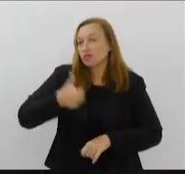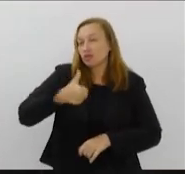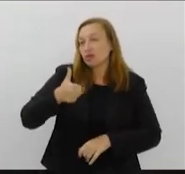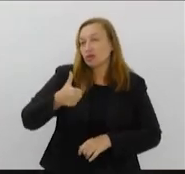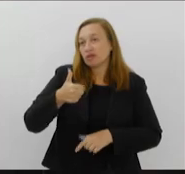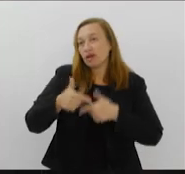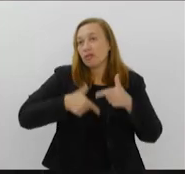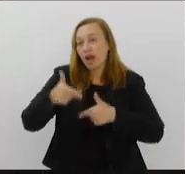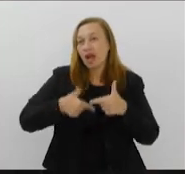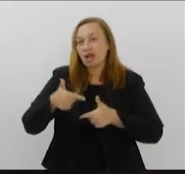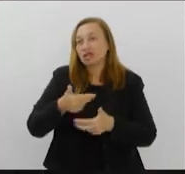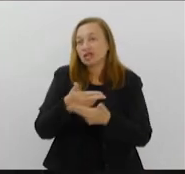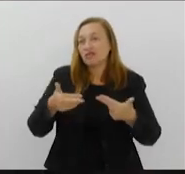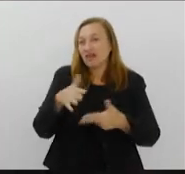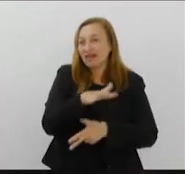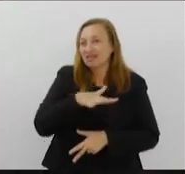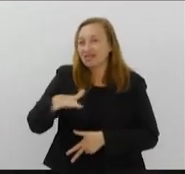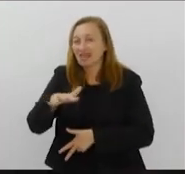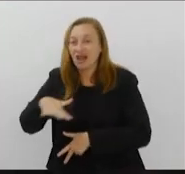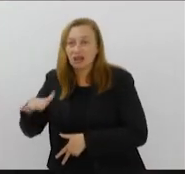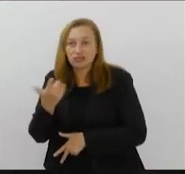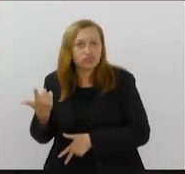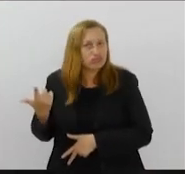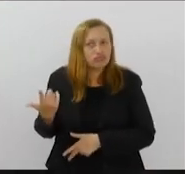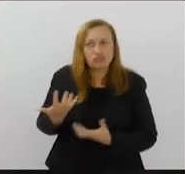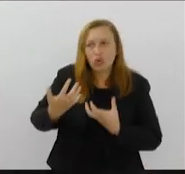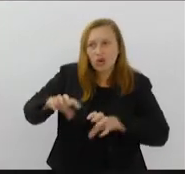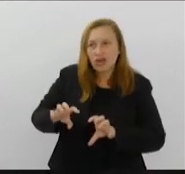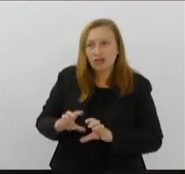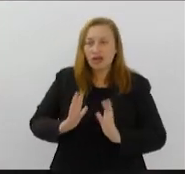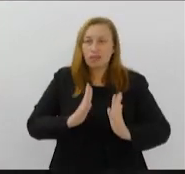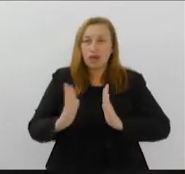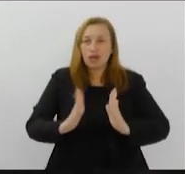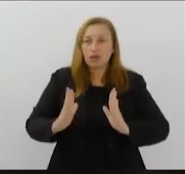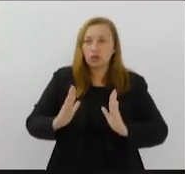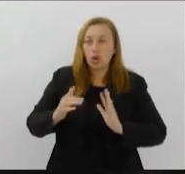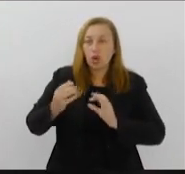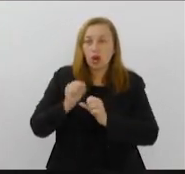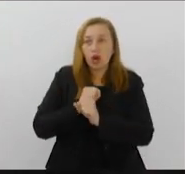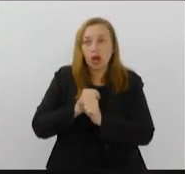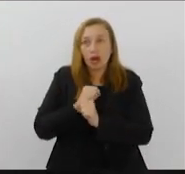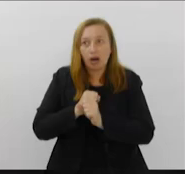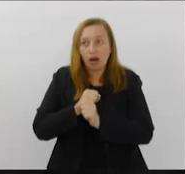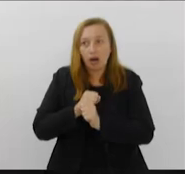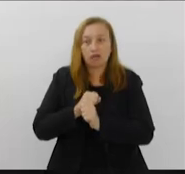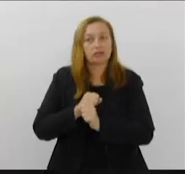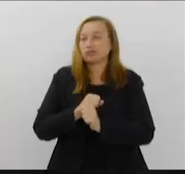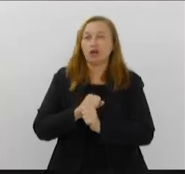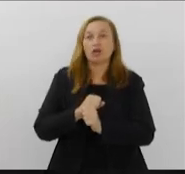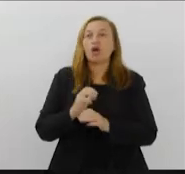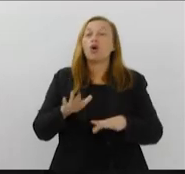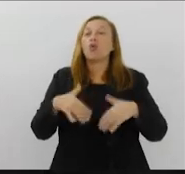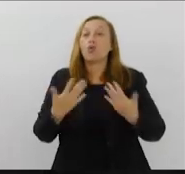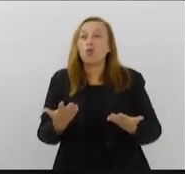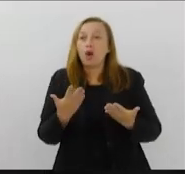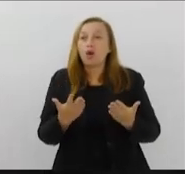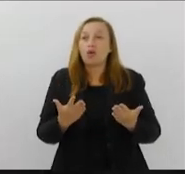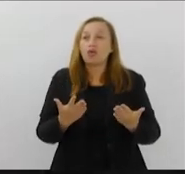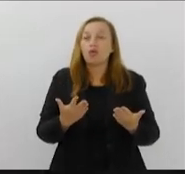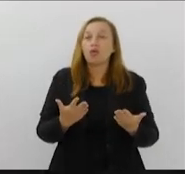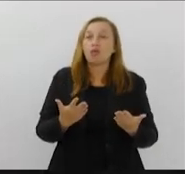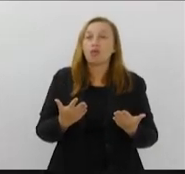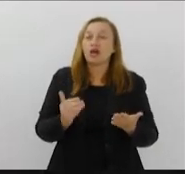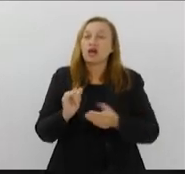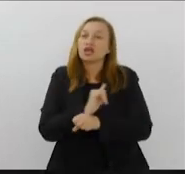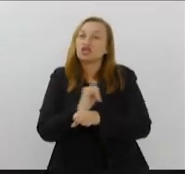Né? Existem certas áreas que ninguém quer ficar ali por muito tempo. Então, quais são as avenidas, né, e as alavancas que